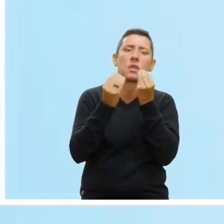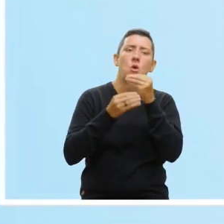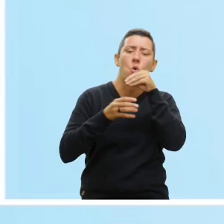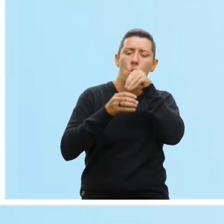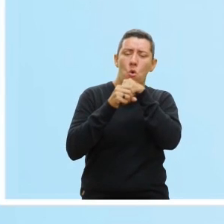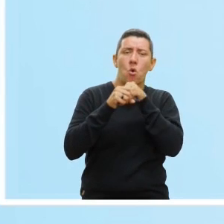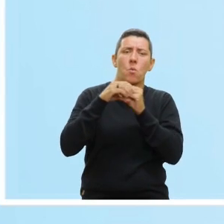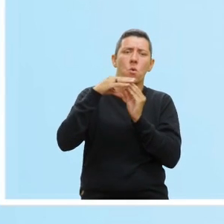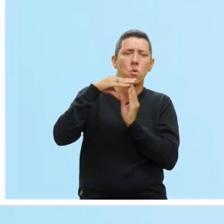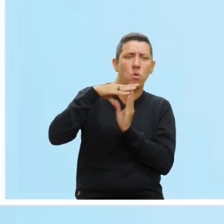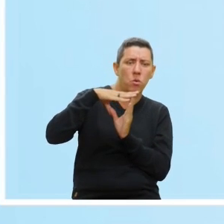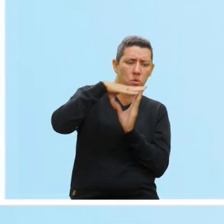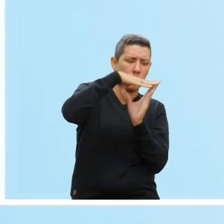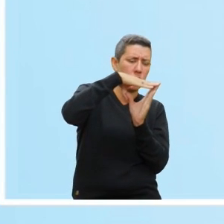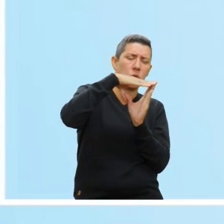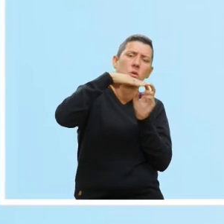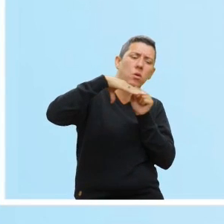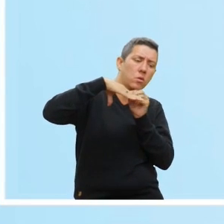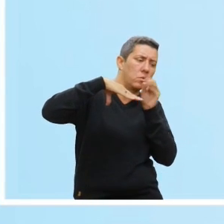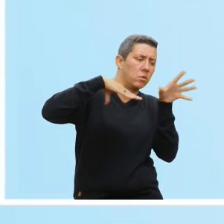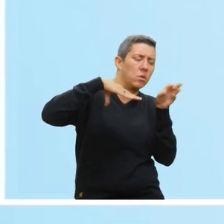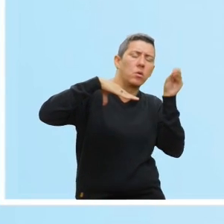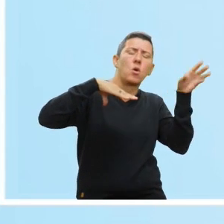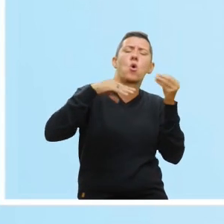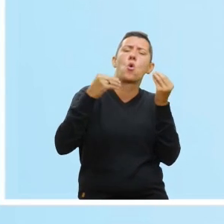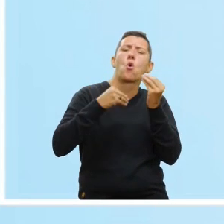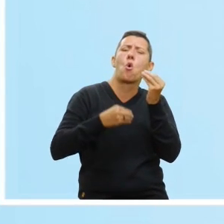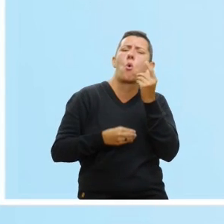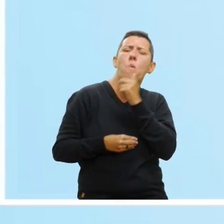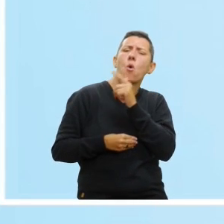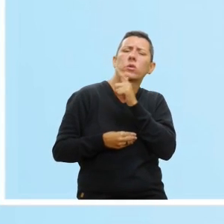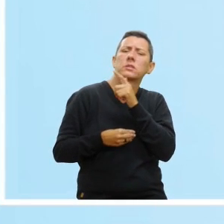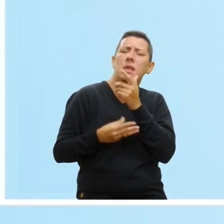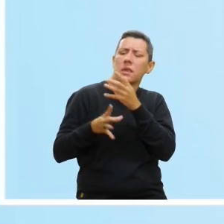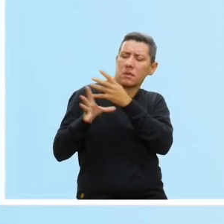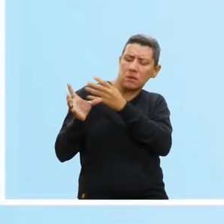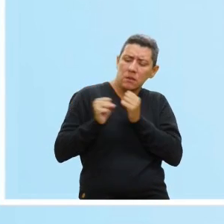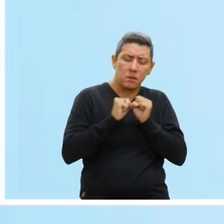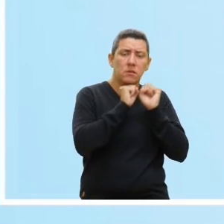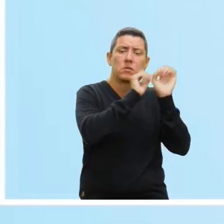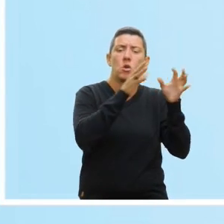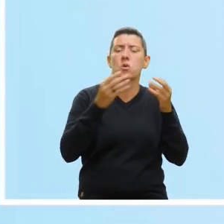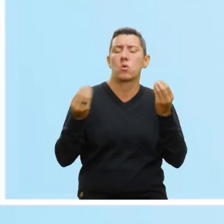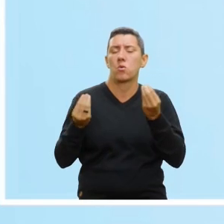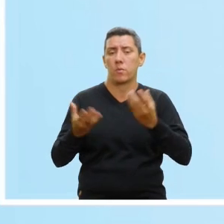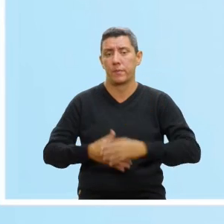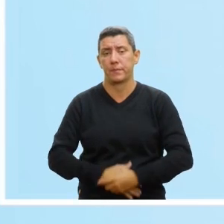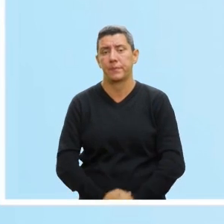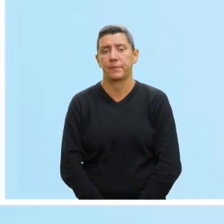DWDM, qual é a funcionalidade de cada uma delas e o que cada uma faz.